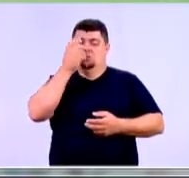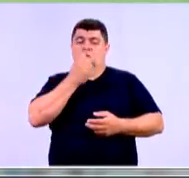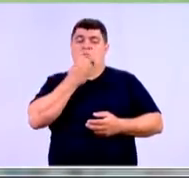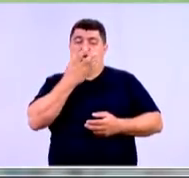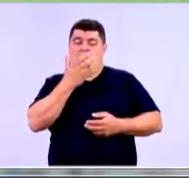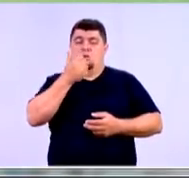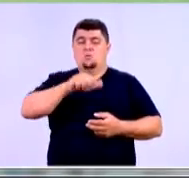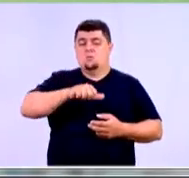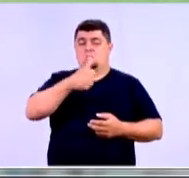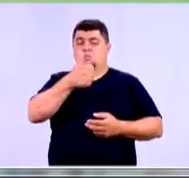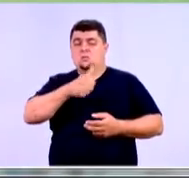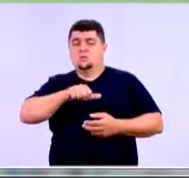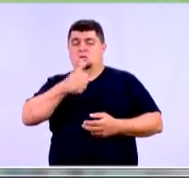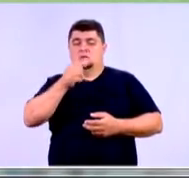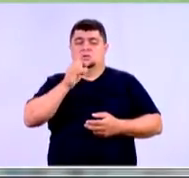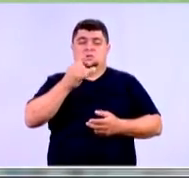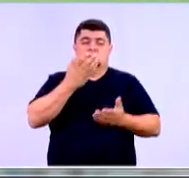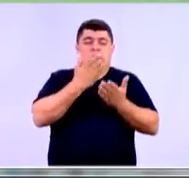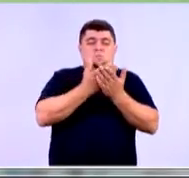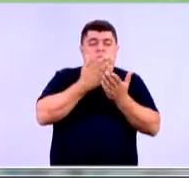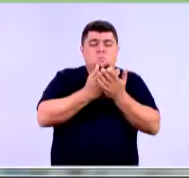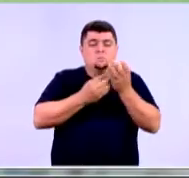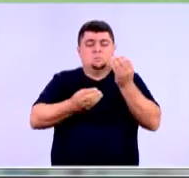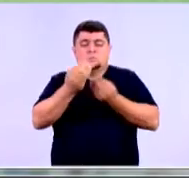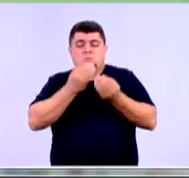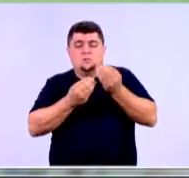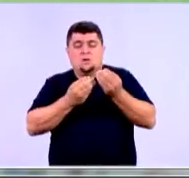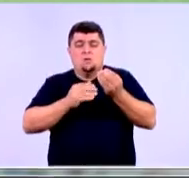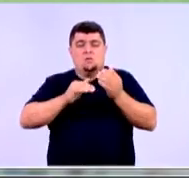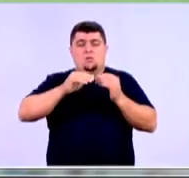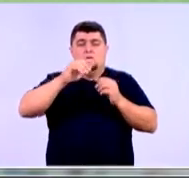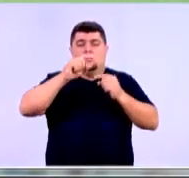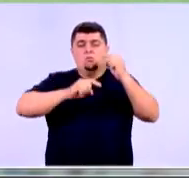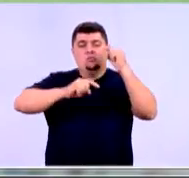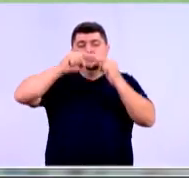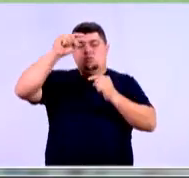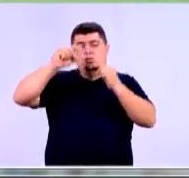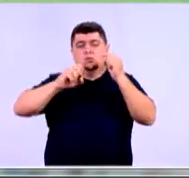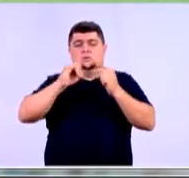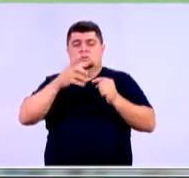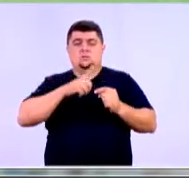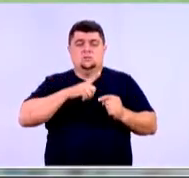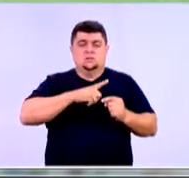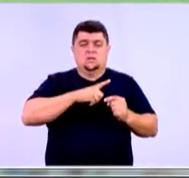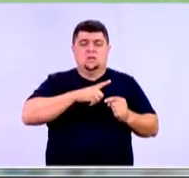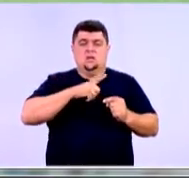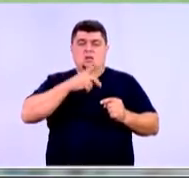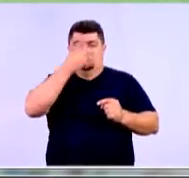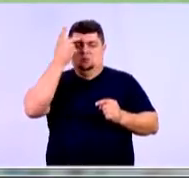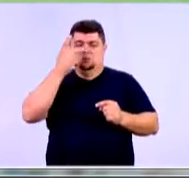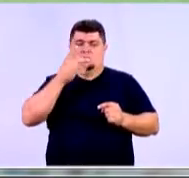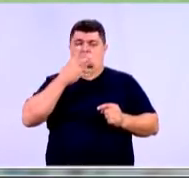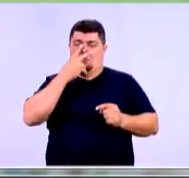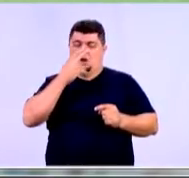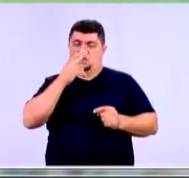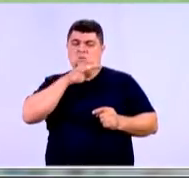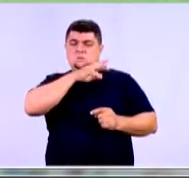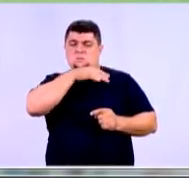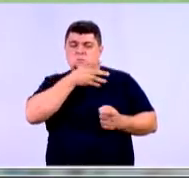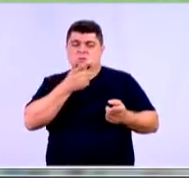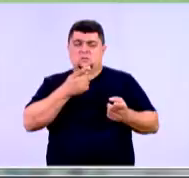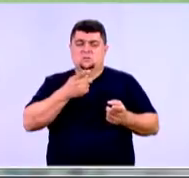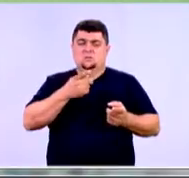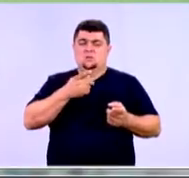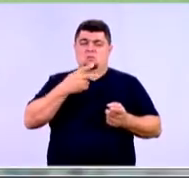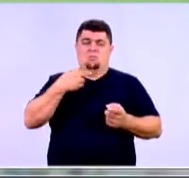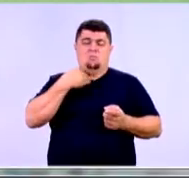encontra, mediante o estudo de indicadores. Caso a classificação seja considerada baixa, pode indicar um menor nível de precaução